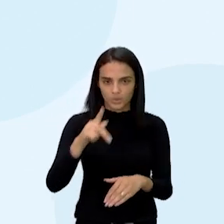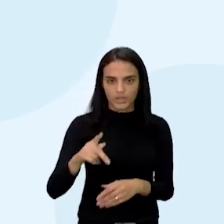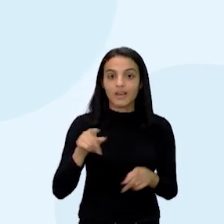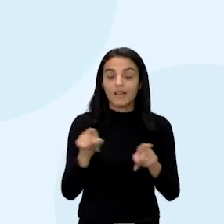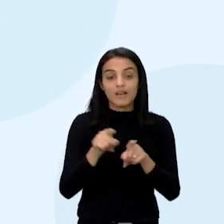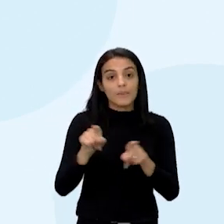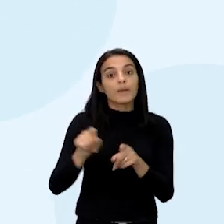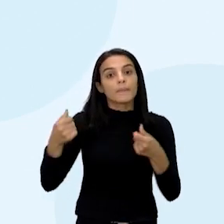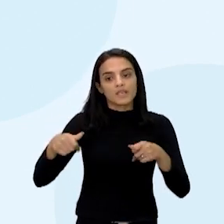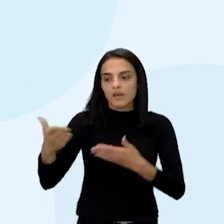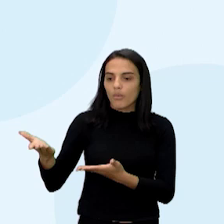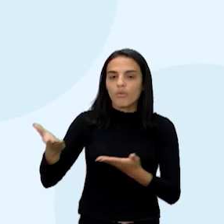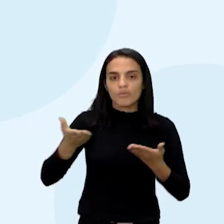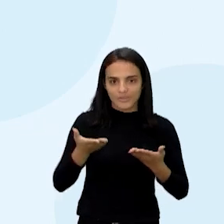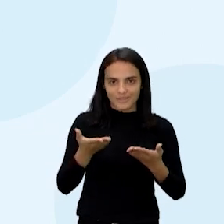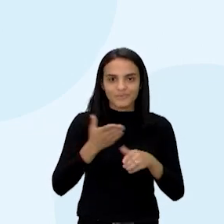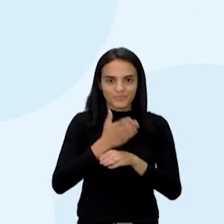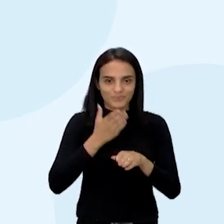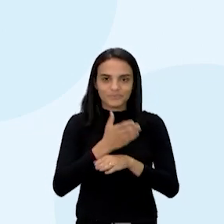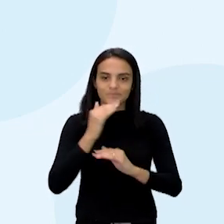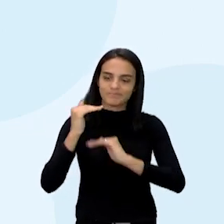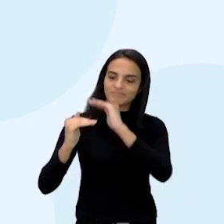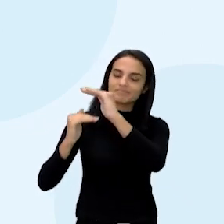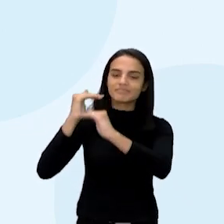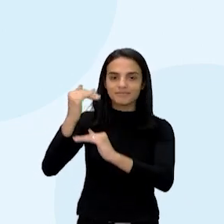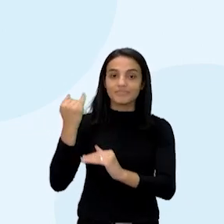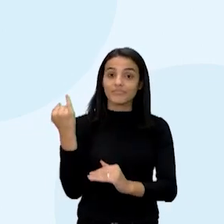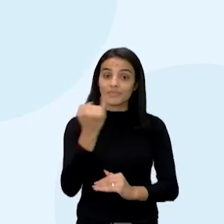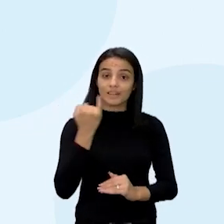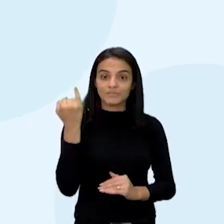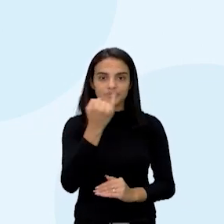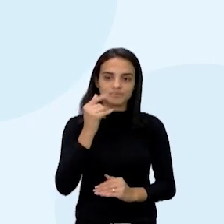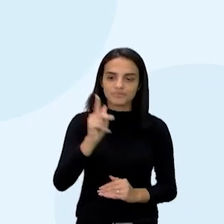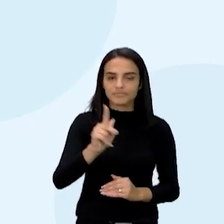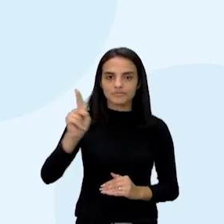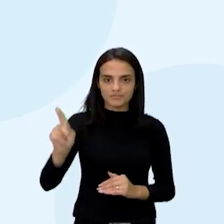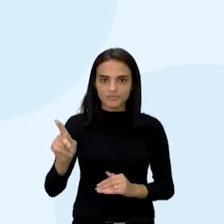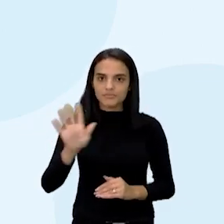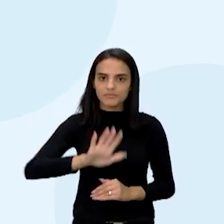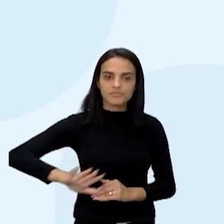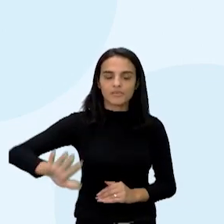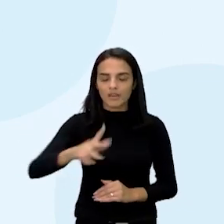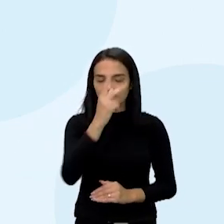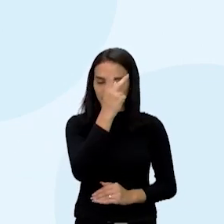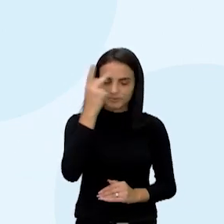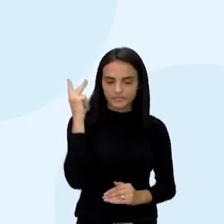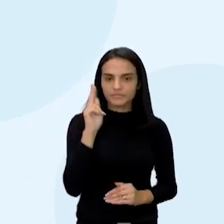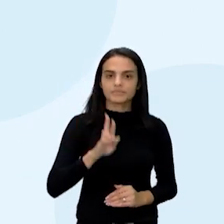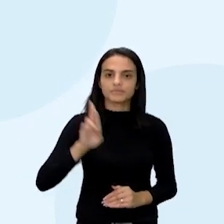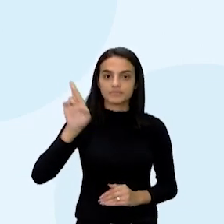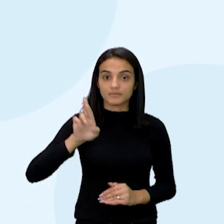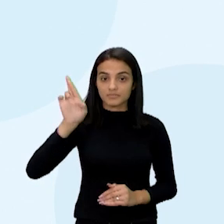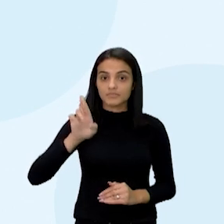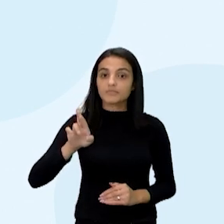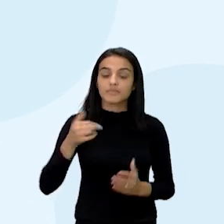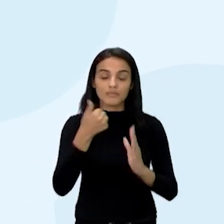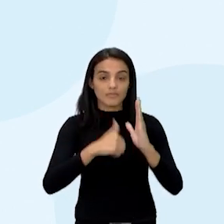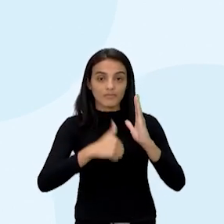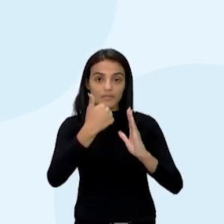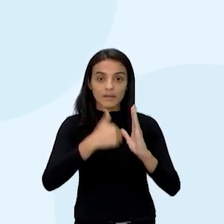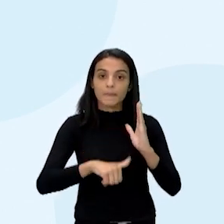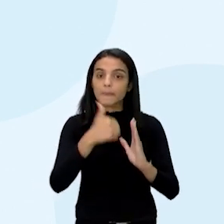tem que ser convidada a participar do processo. E é importante que o professor, né, as pessoas que estejam responsáveis por essa